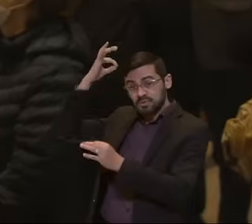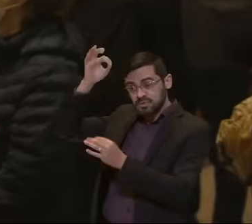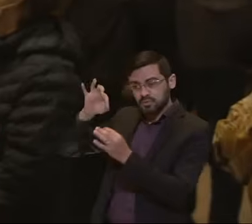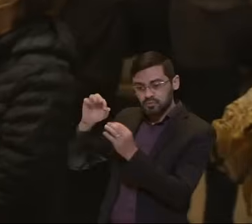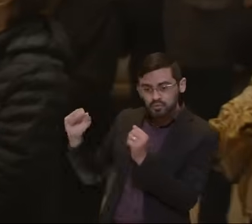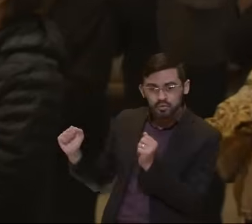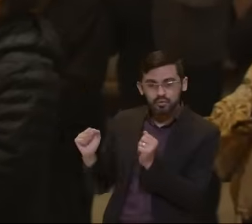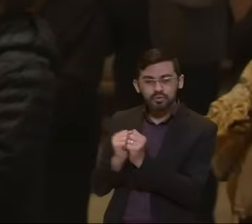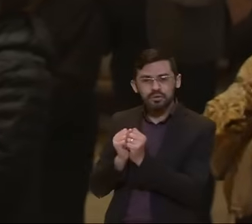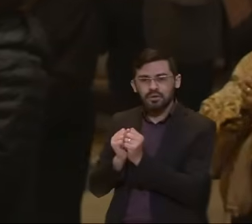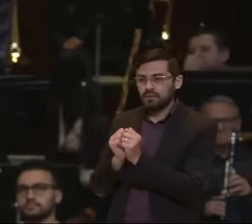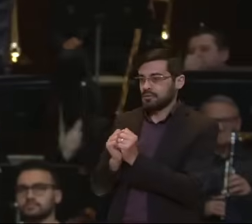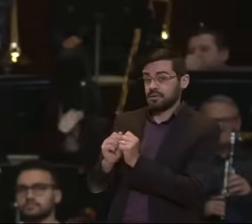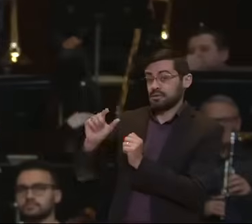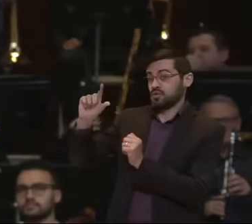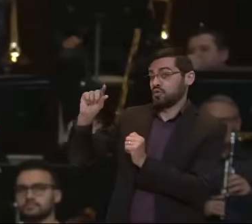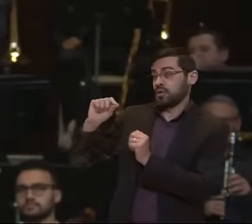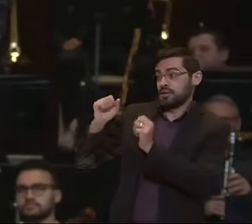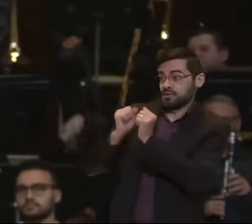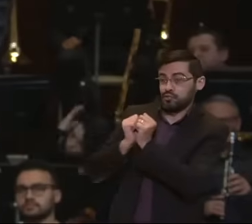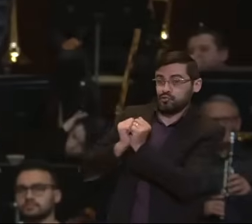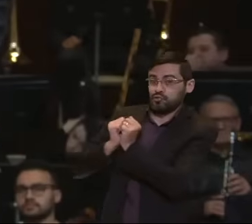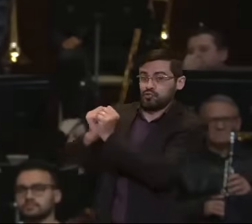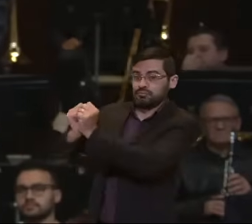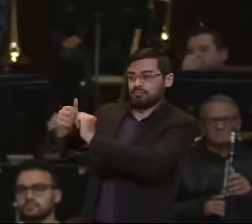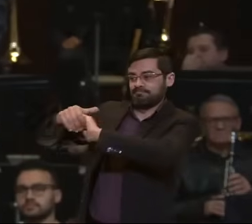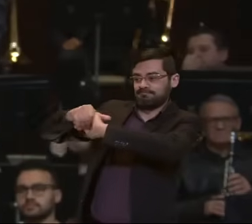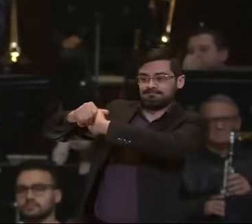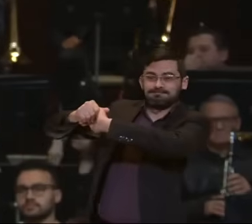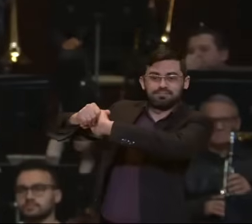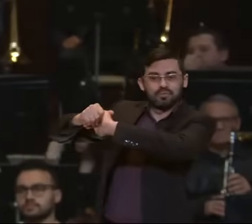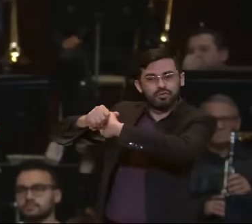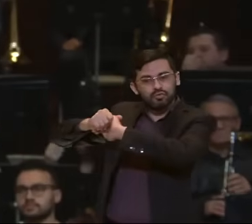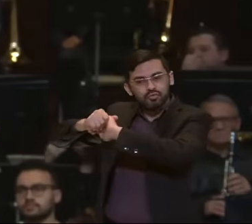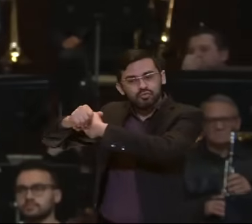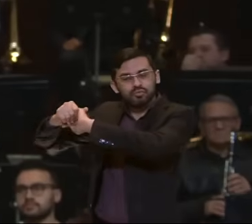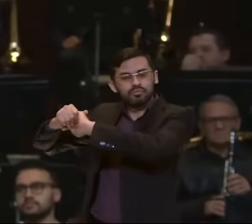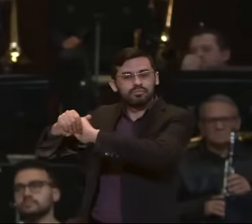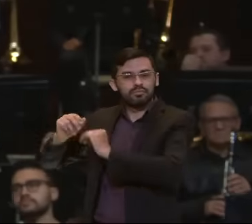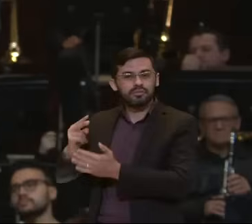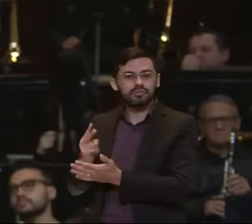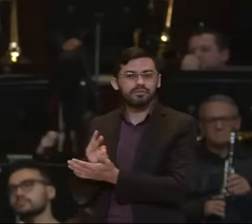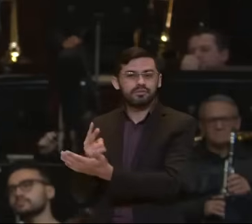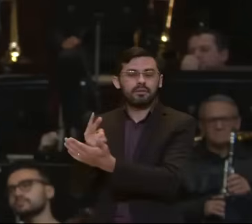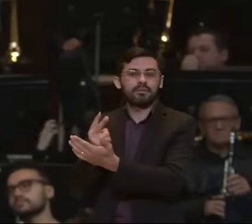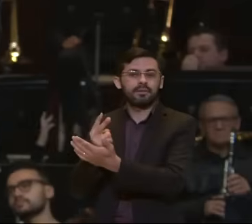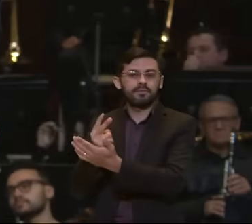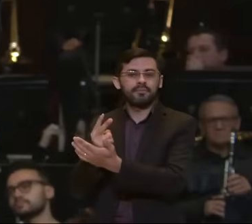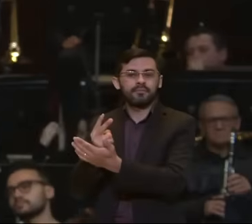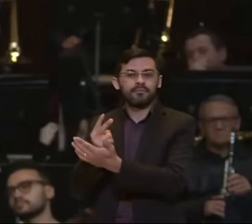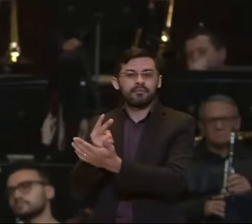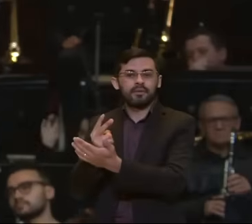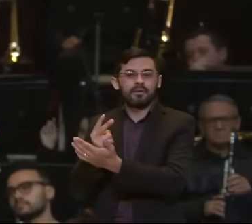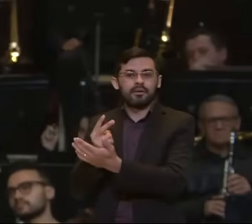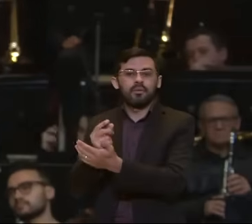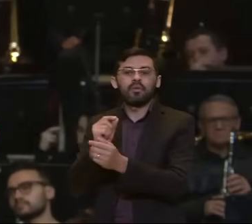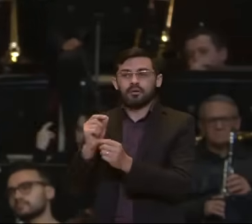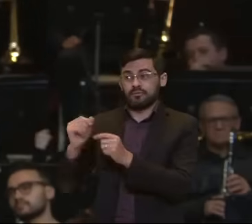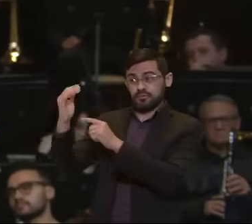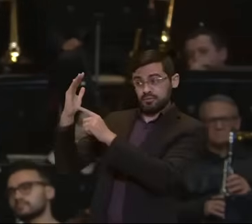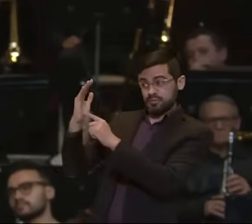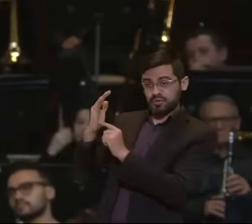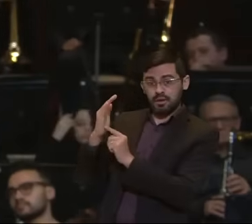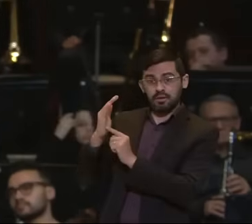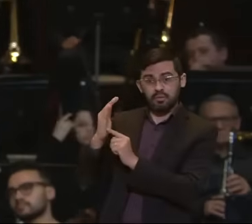que abraçar Jesus. Eu vou segurar na tua mão, Jesus. Eu vou segurar. E Ele não vai te mostrar o caminho,